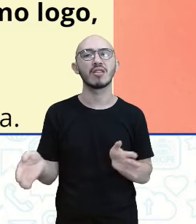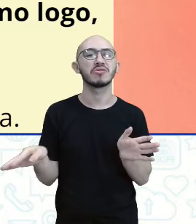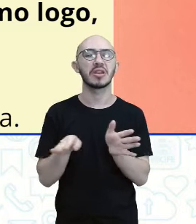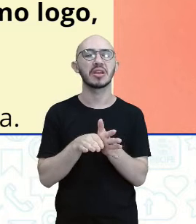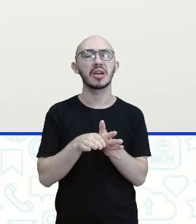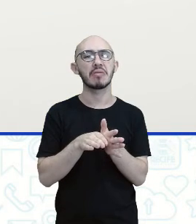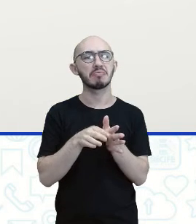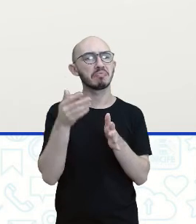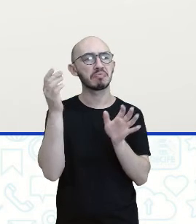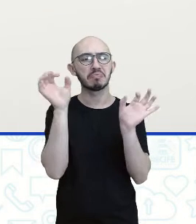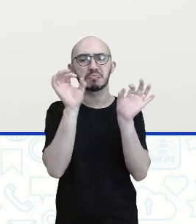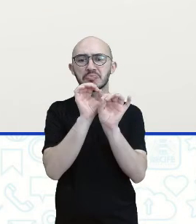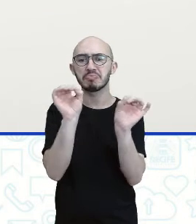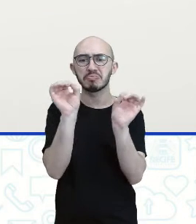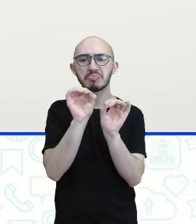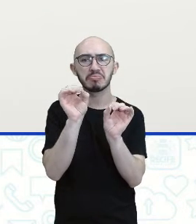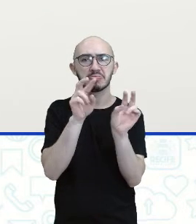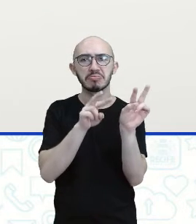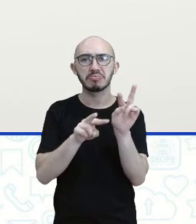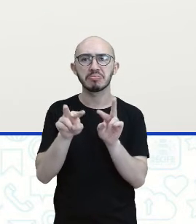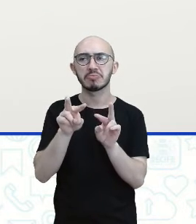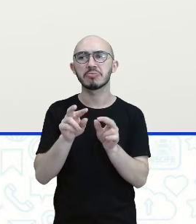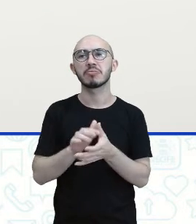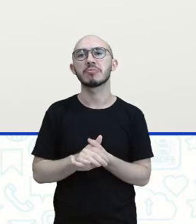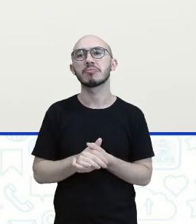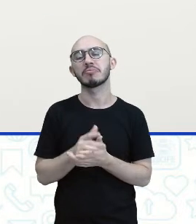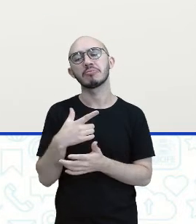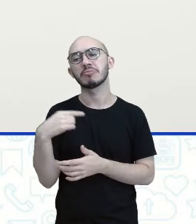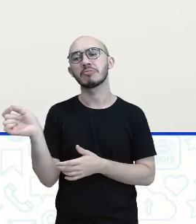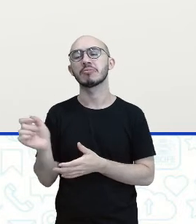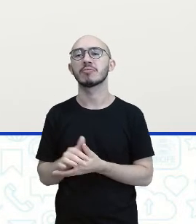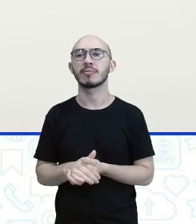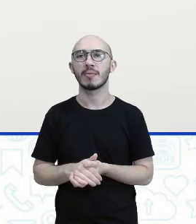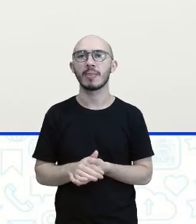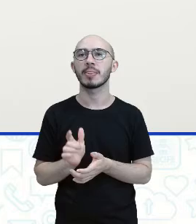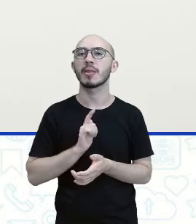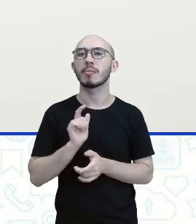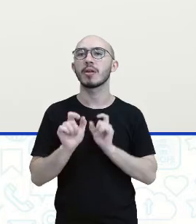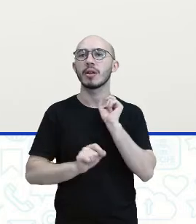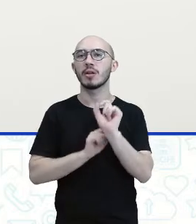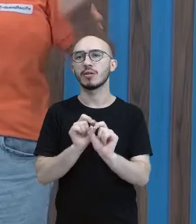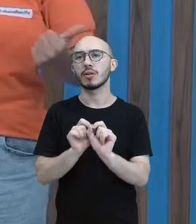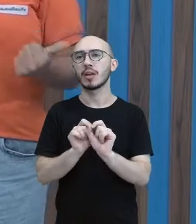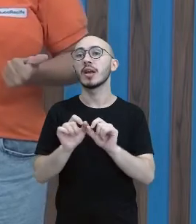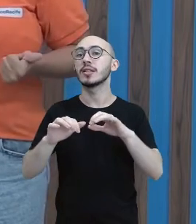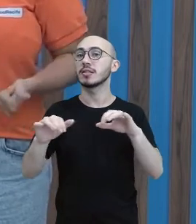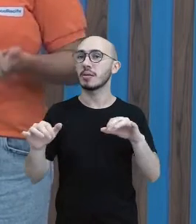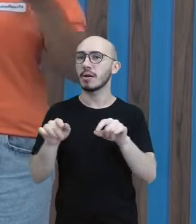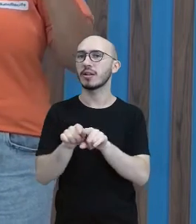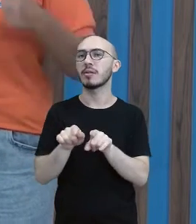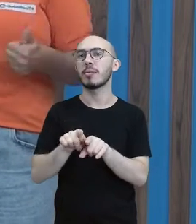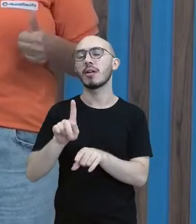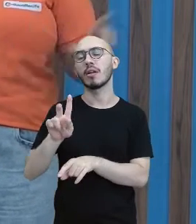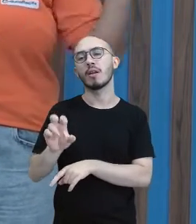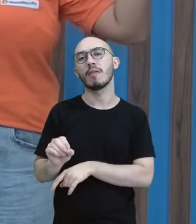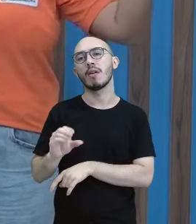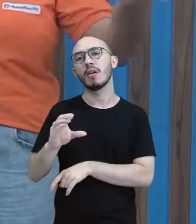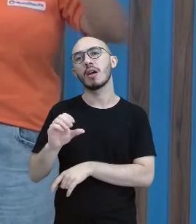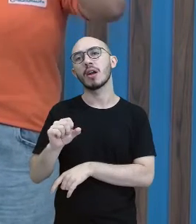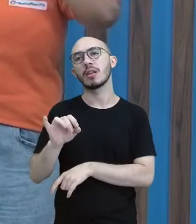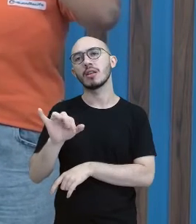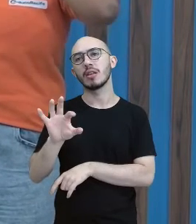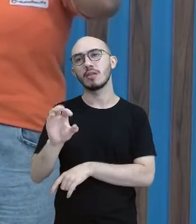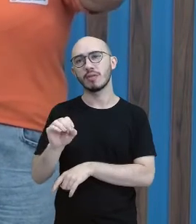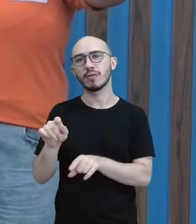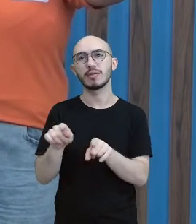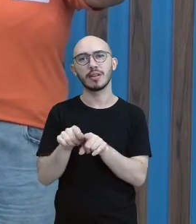é uma conclusiva. Isolar o vocativo, que foi o que a gente viu no exemplo do comecinho da aula, com